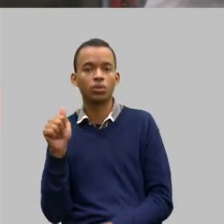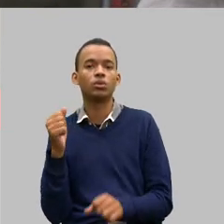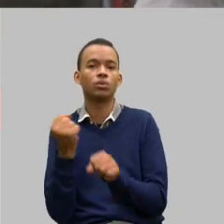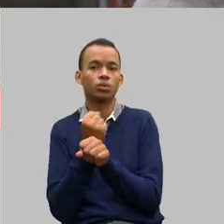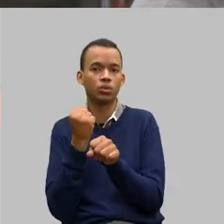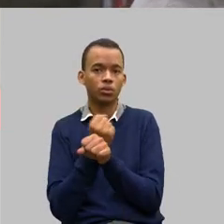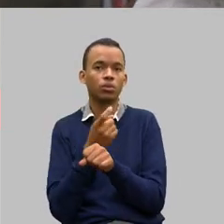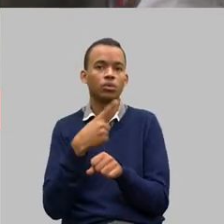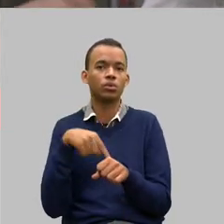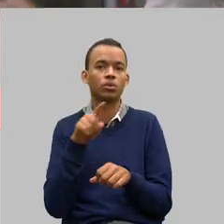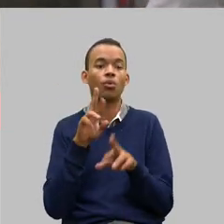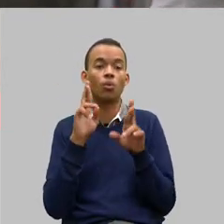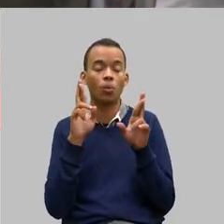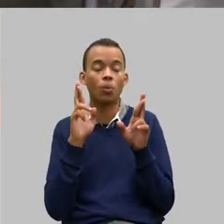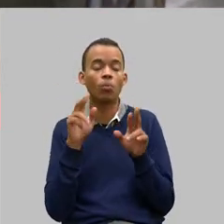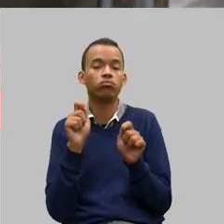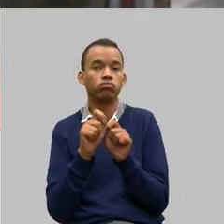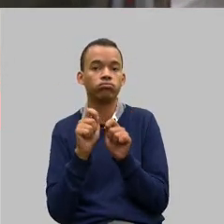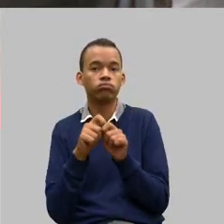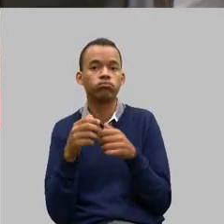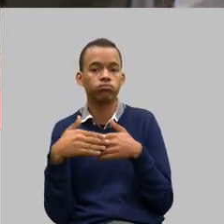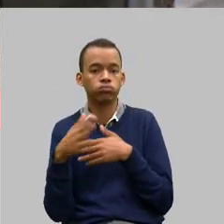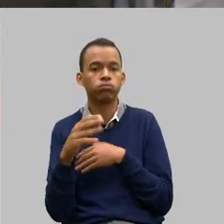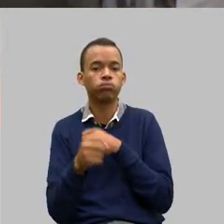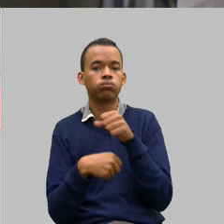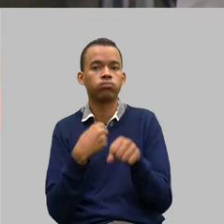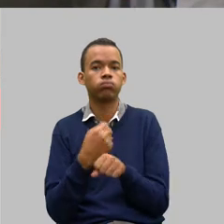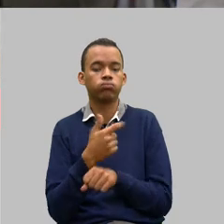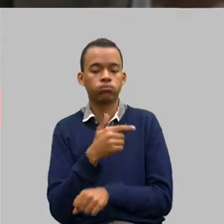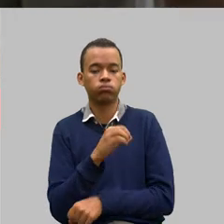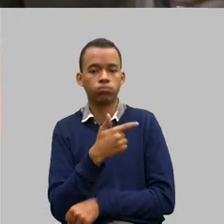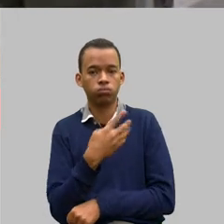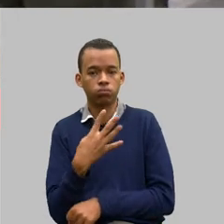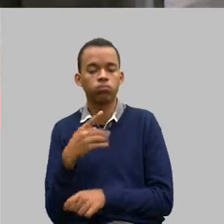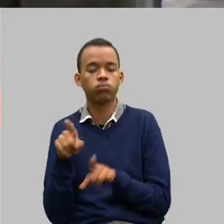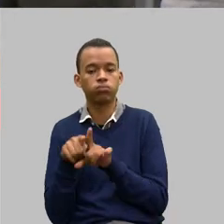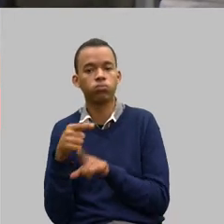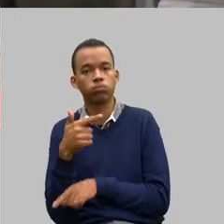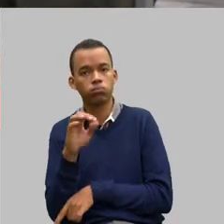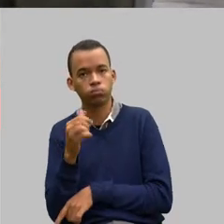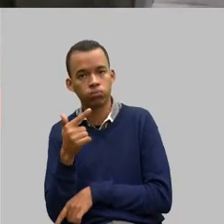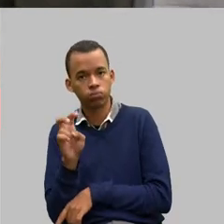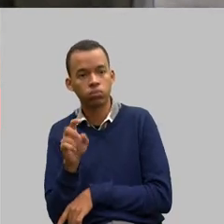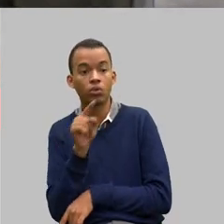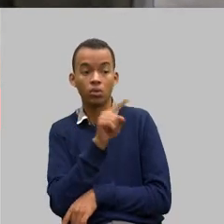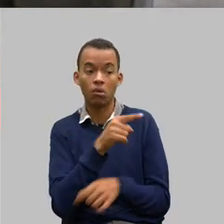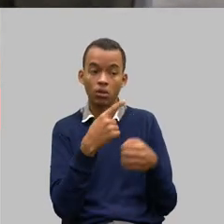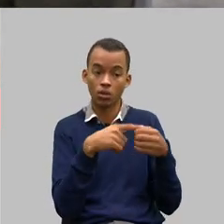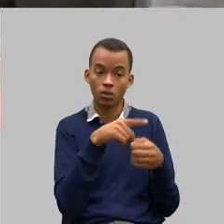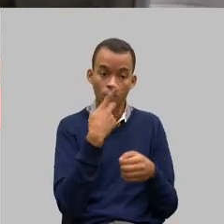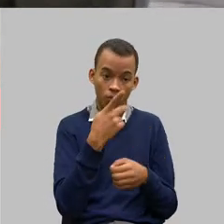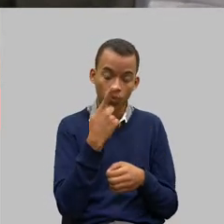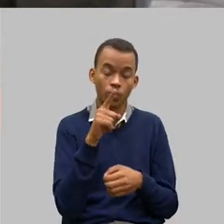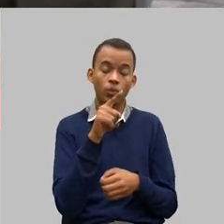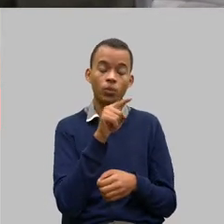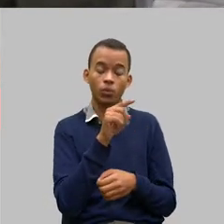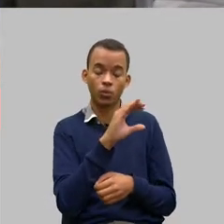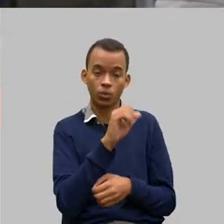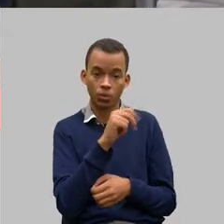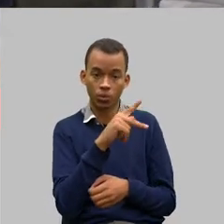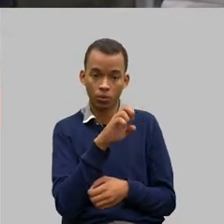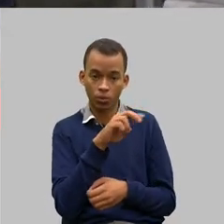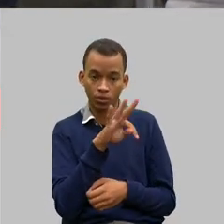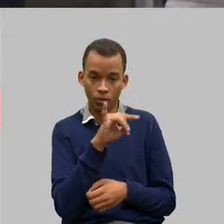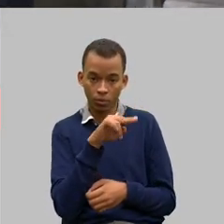espera fazer eh 2024 e 25 nessas regiões mas especific ca Capetinga a expectativa nossa é de ter o